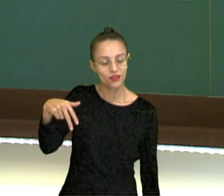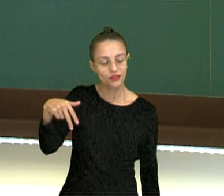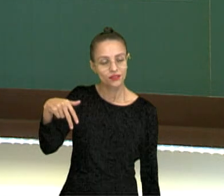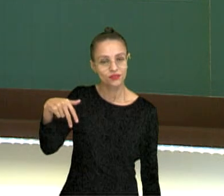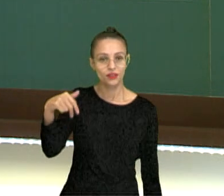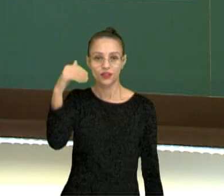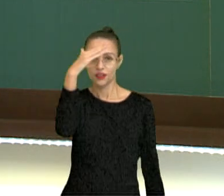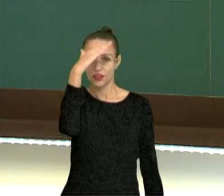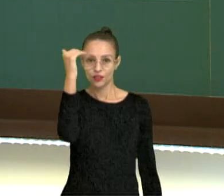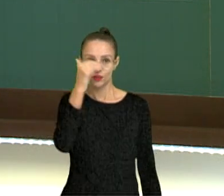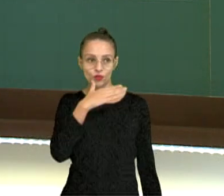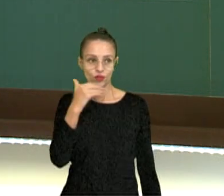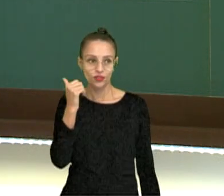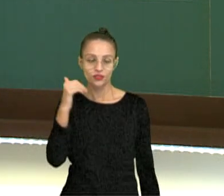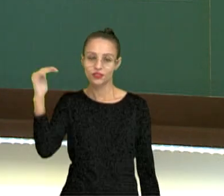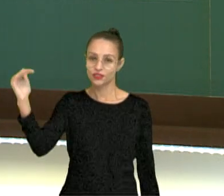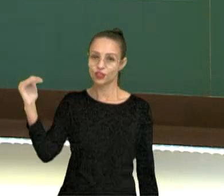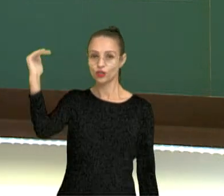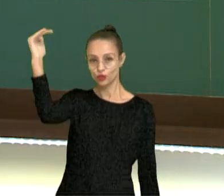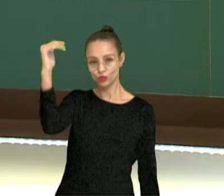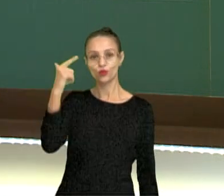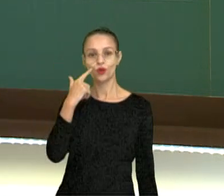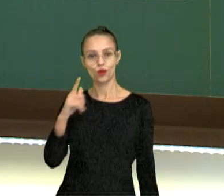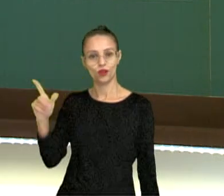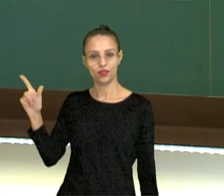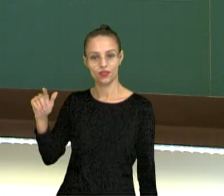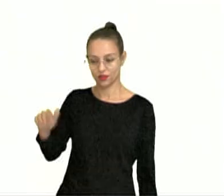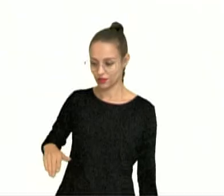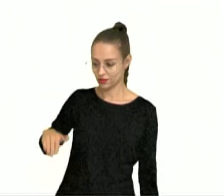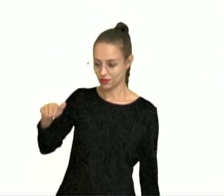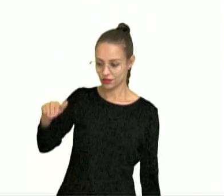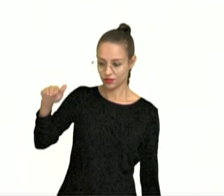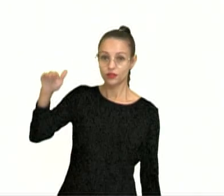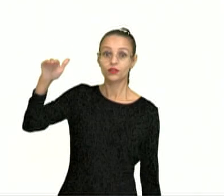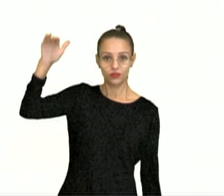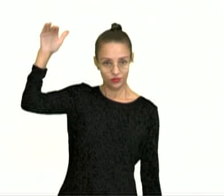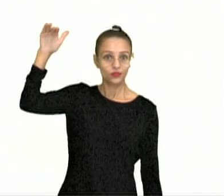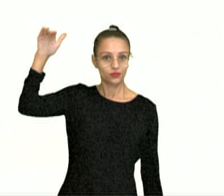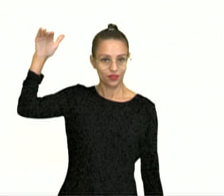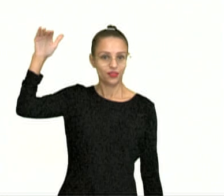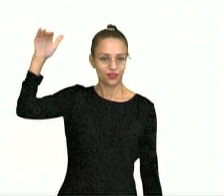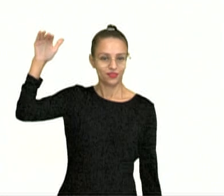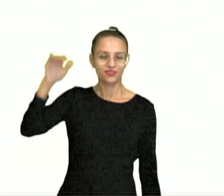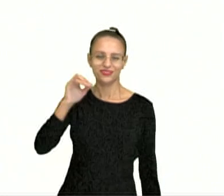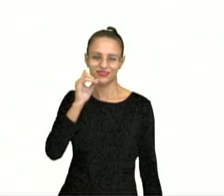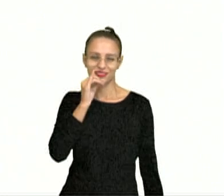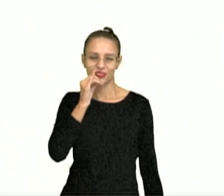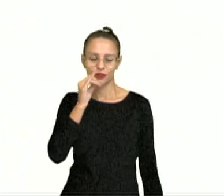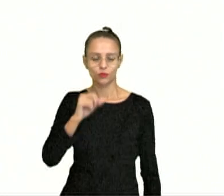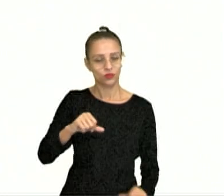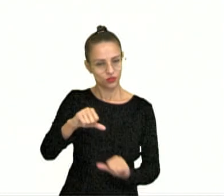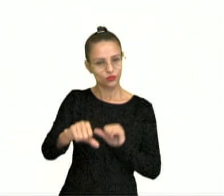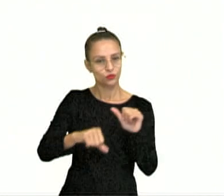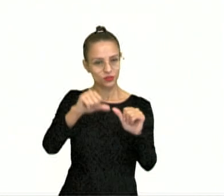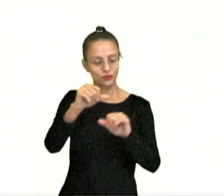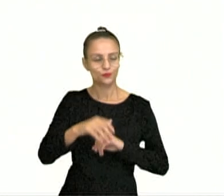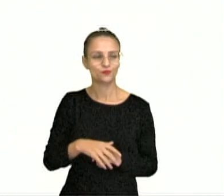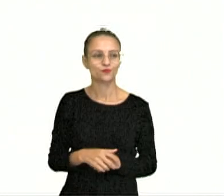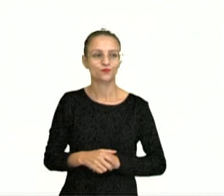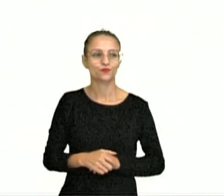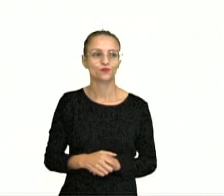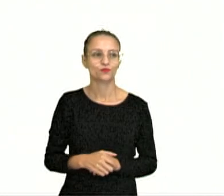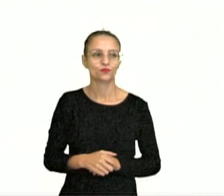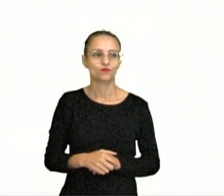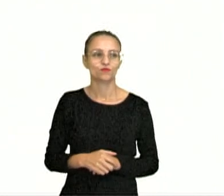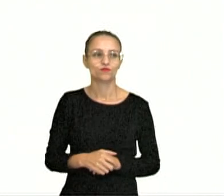tornando adolescente e se tornar adulto. Olhem o tamanho, cresceu. É um exemplo de uma transformação.